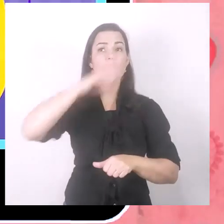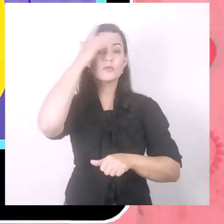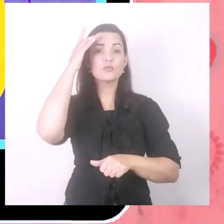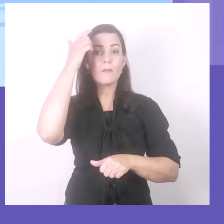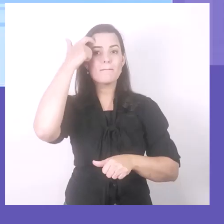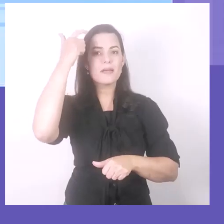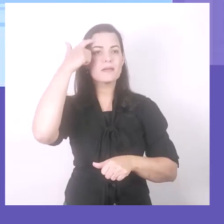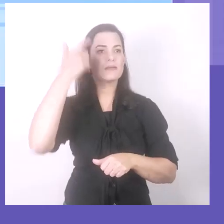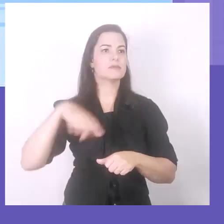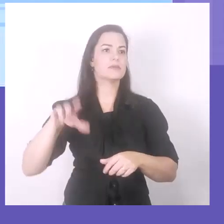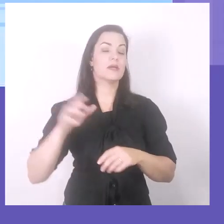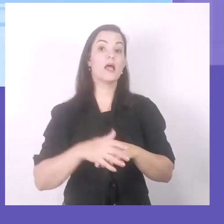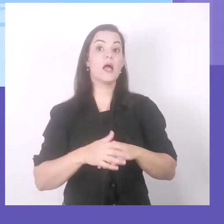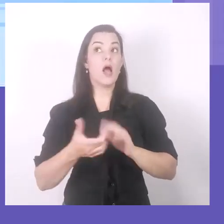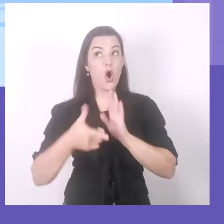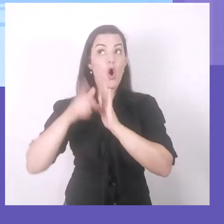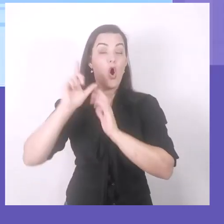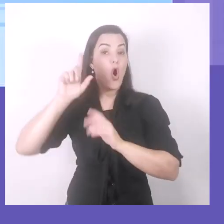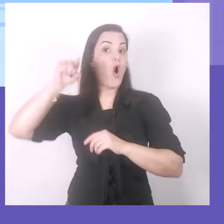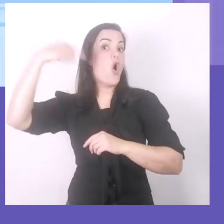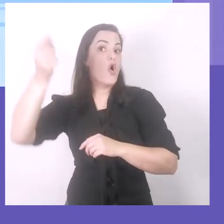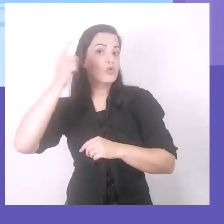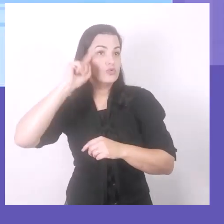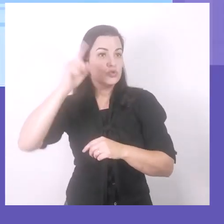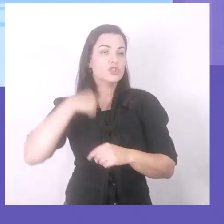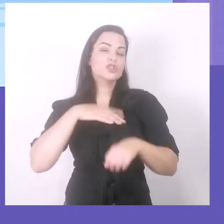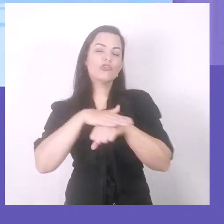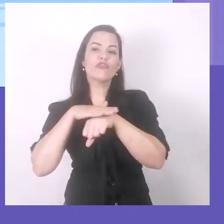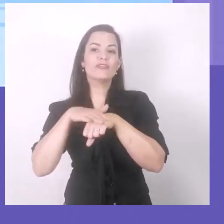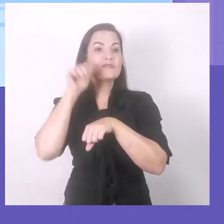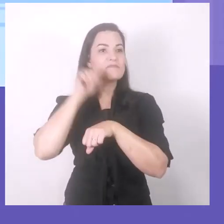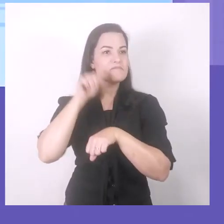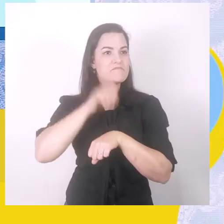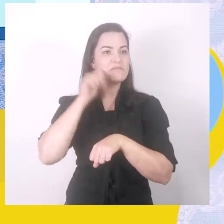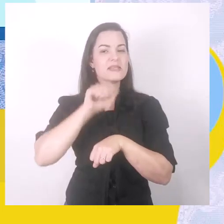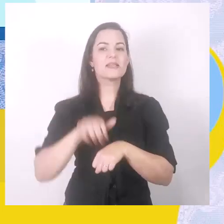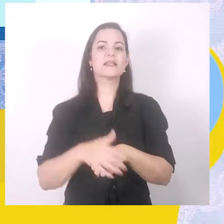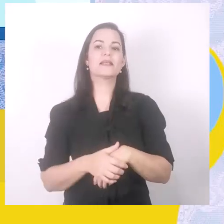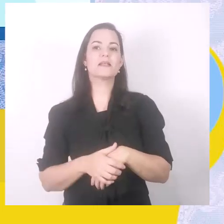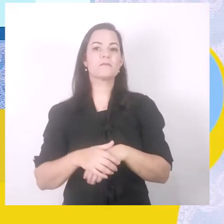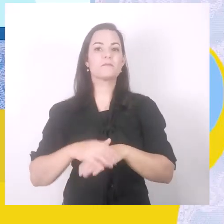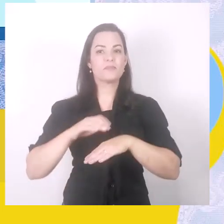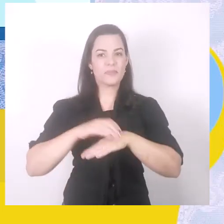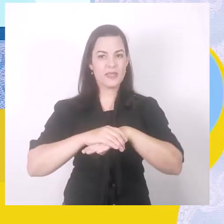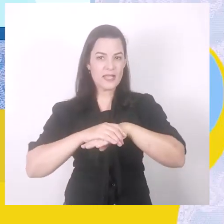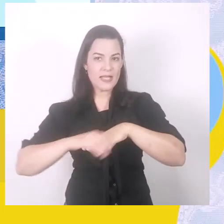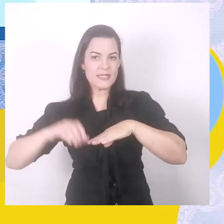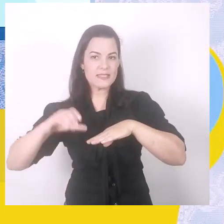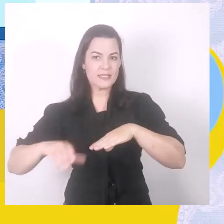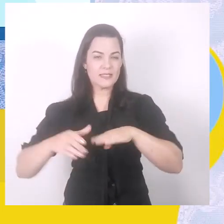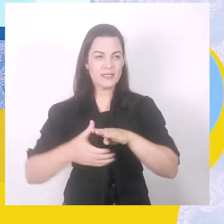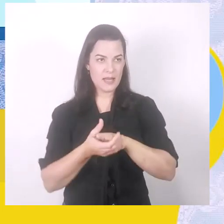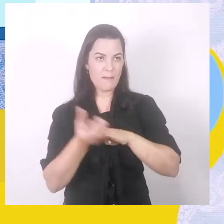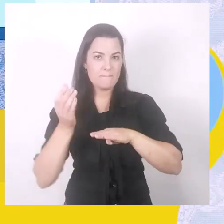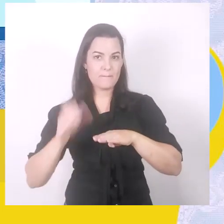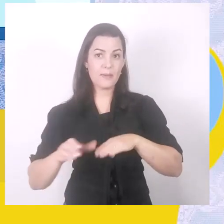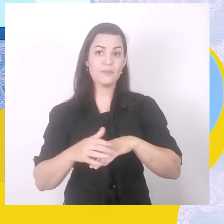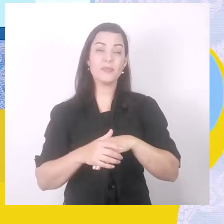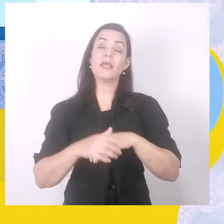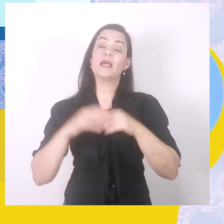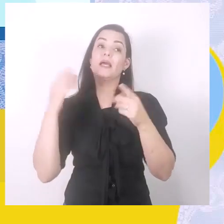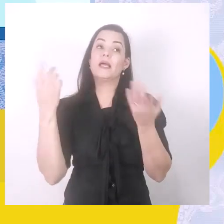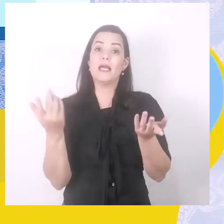com a Cinderela Eu adoro Cinderela. Ela usa rosa. A Cinderela resiste muito em mudar a imagem. Ela é